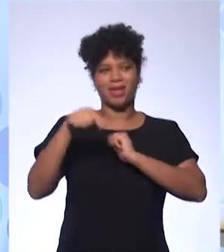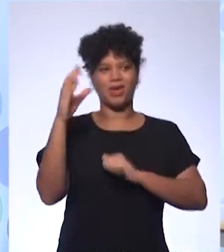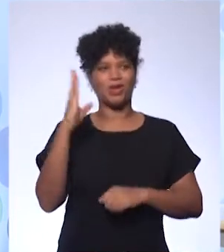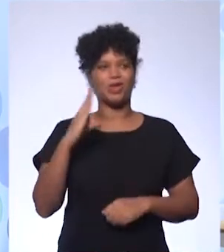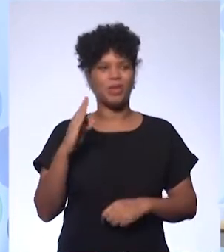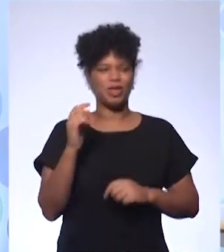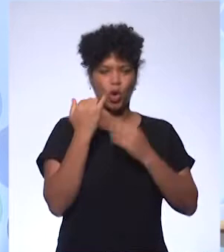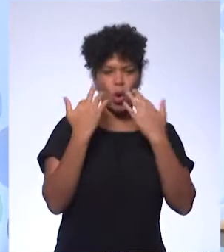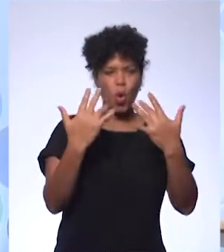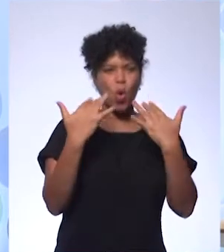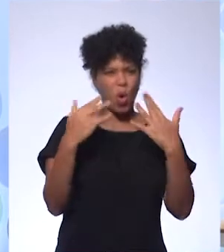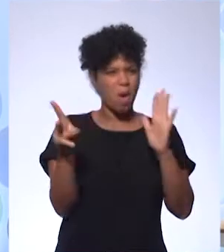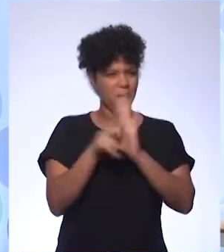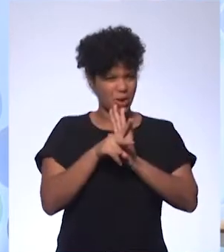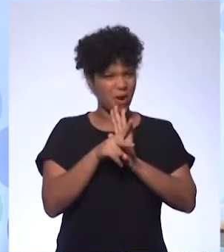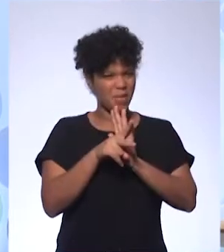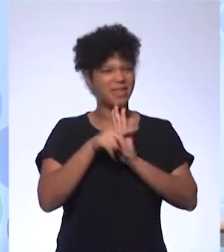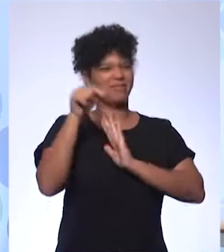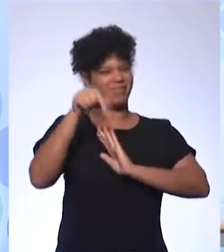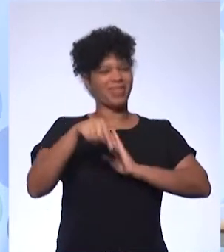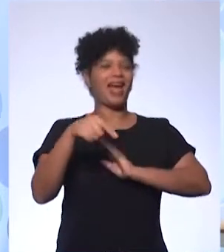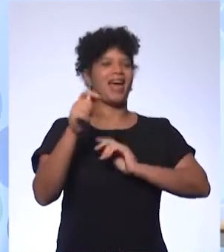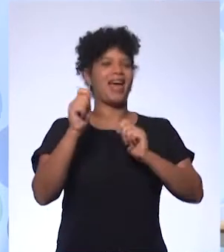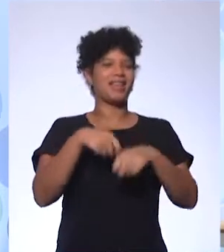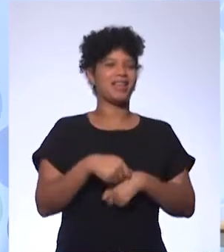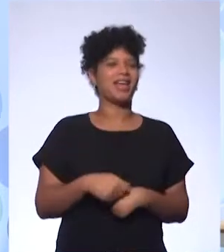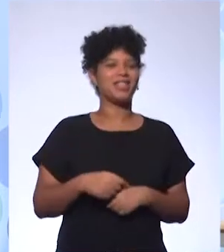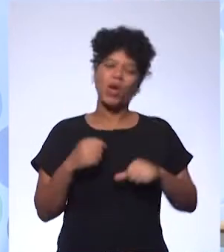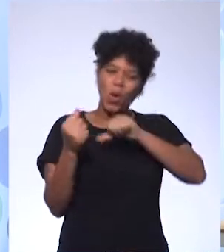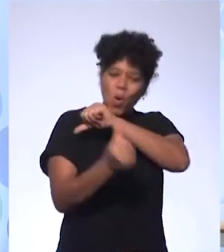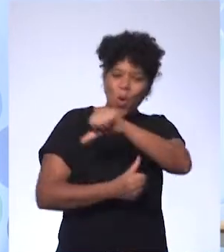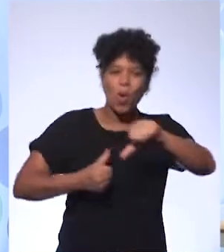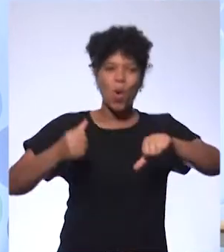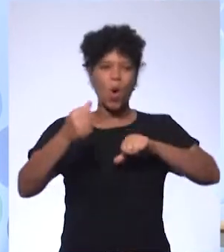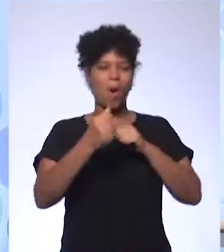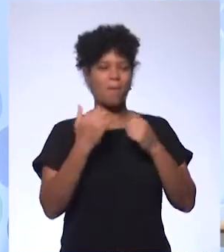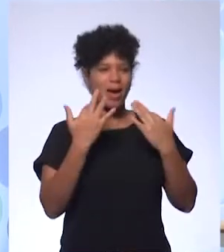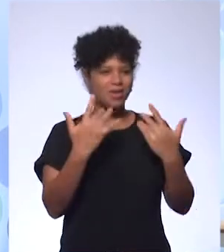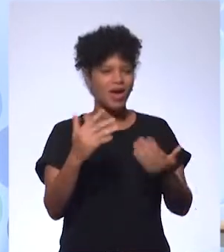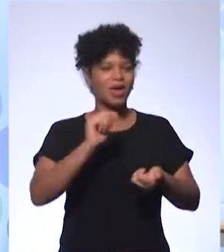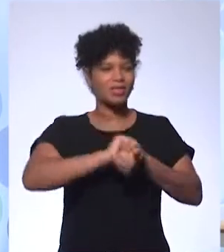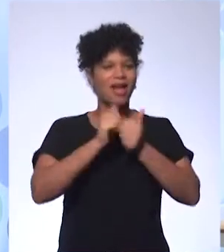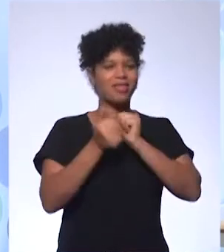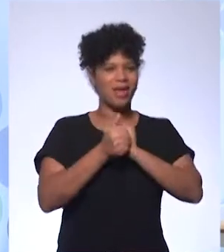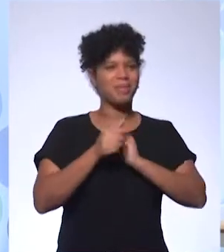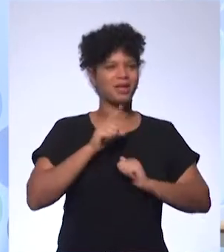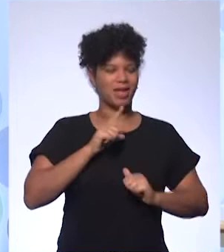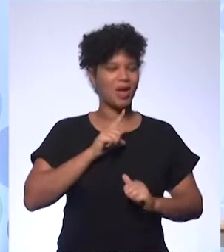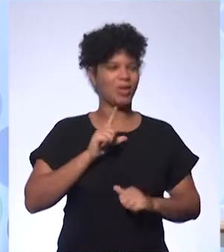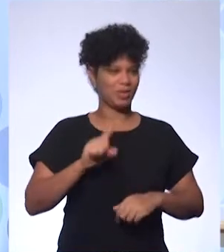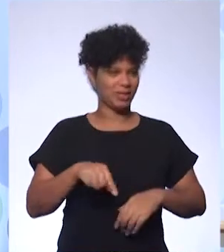né? Trazendo, né, um cubismo à brasileira, digamos assim. Né? Então, nós temos aí uma,